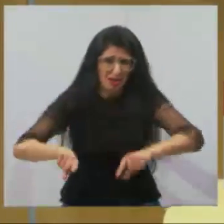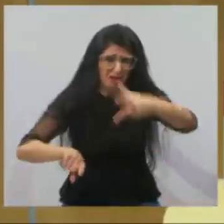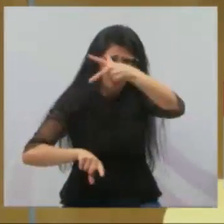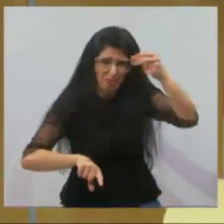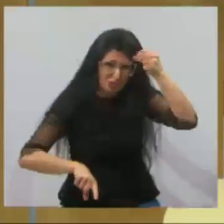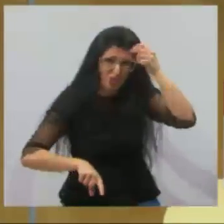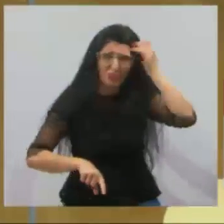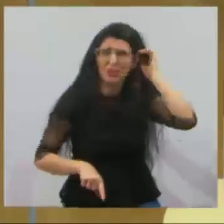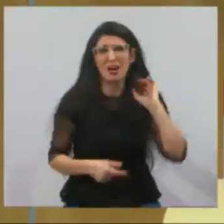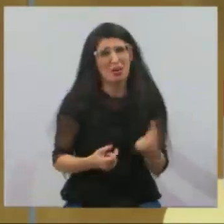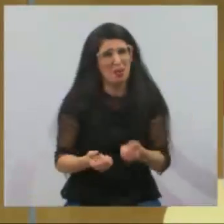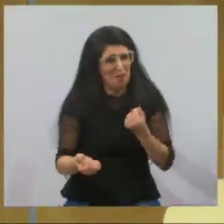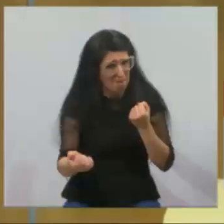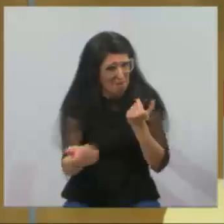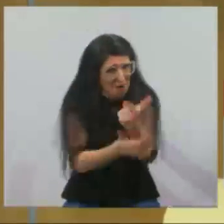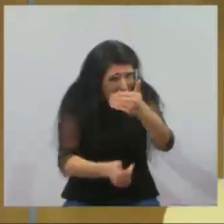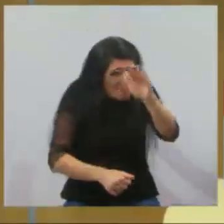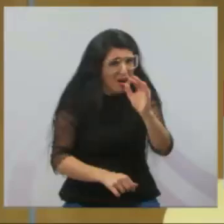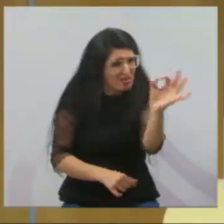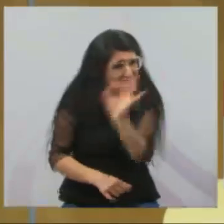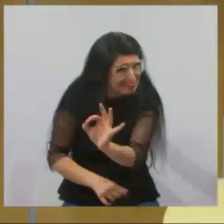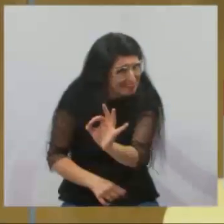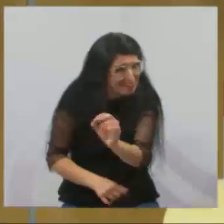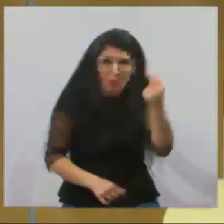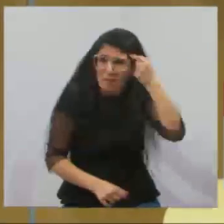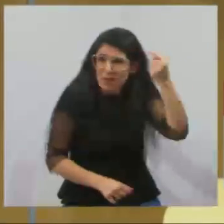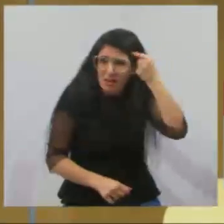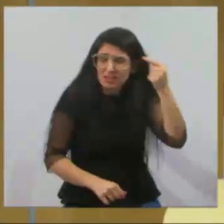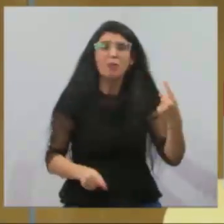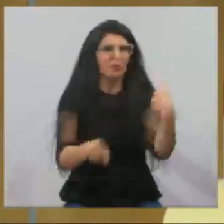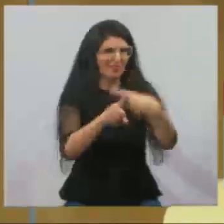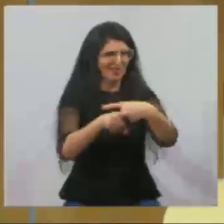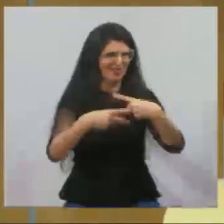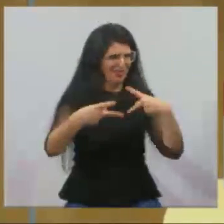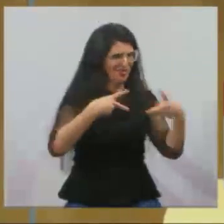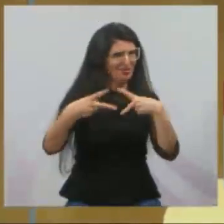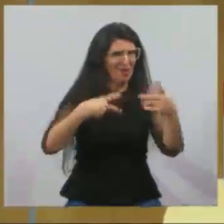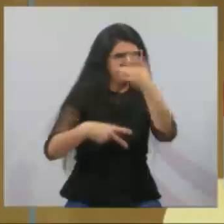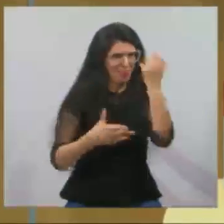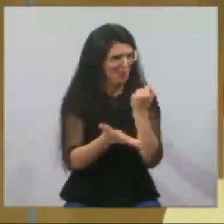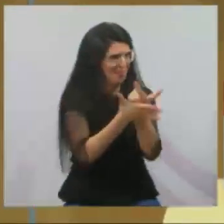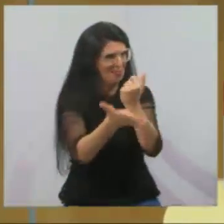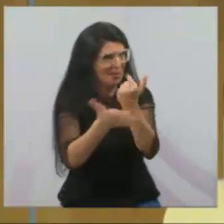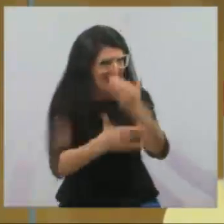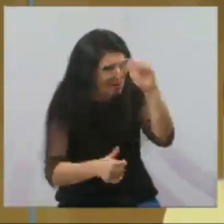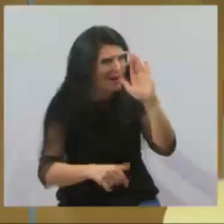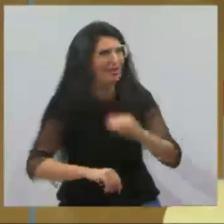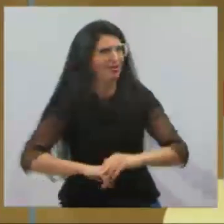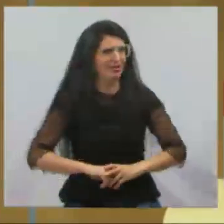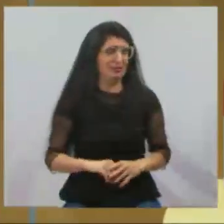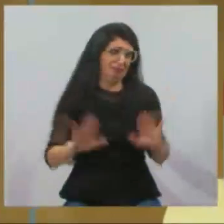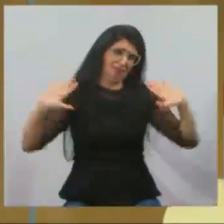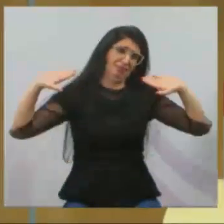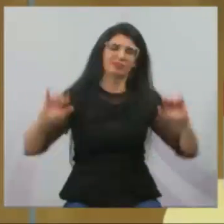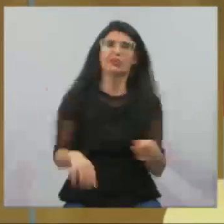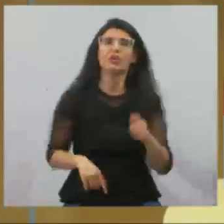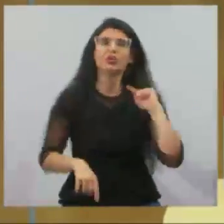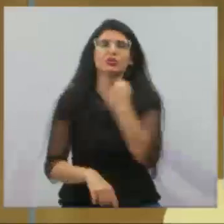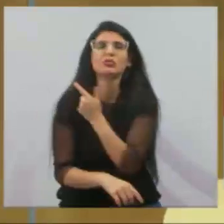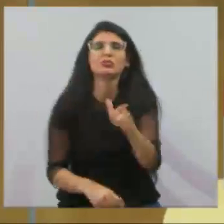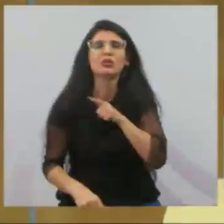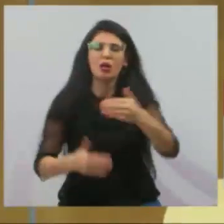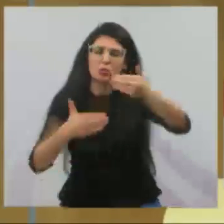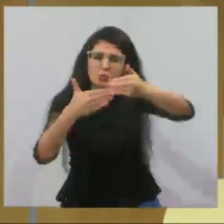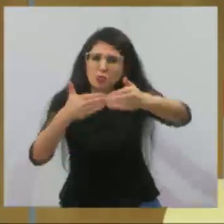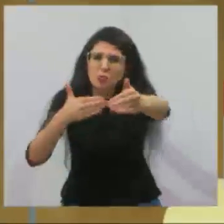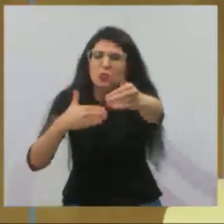Campos já está cobrando. E aqui, esse projeto, ainda temos mais 90 dias. 90 dias para ser cobrado